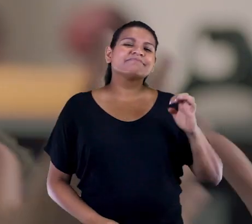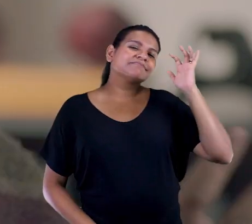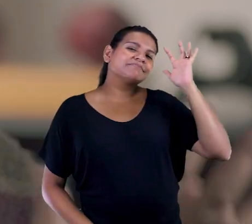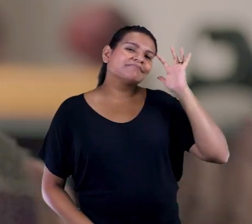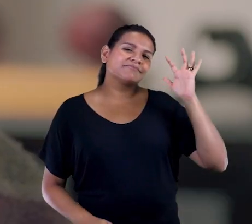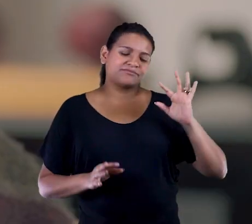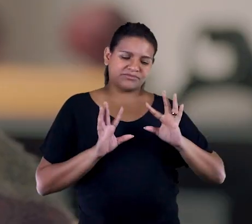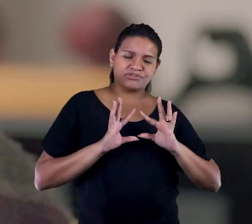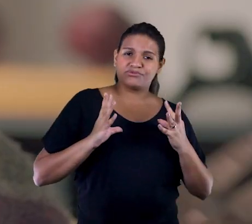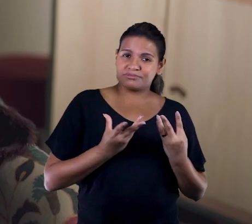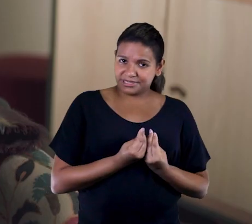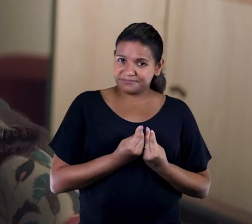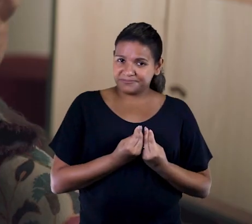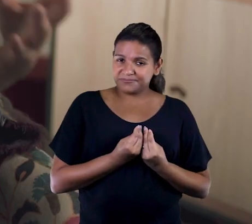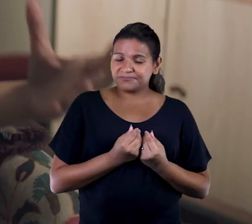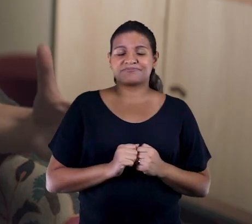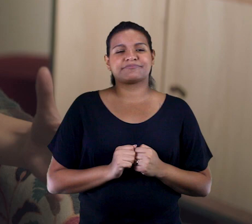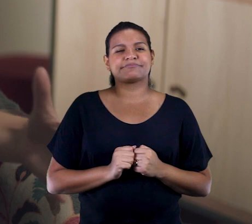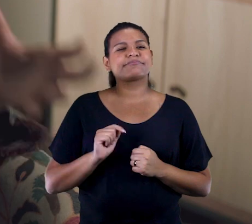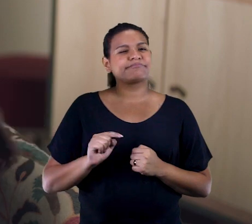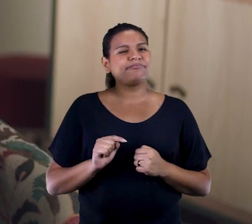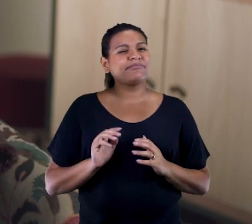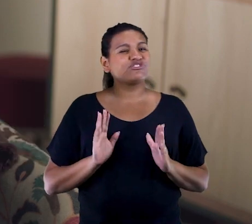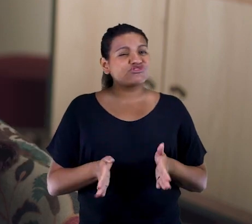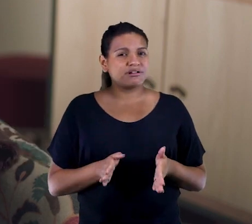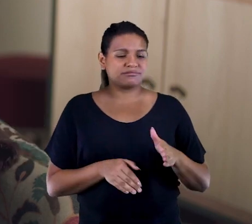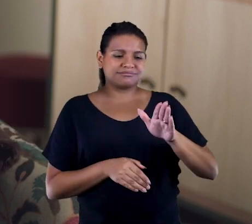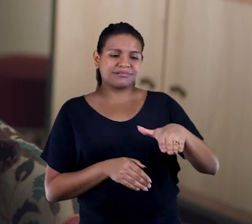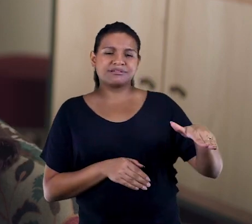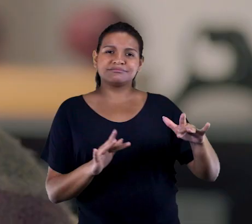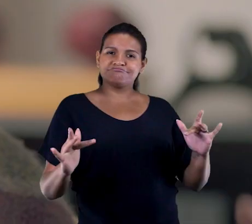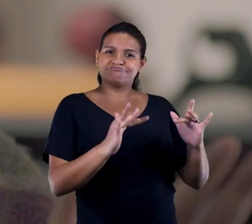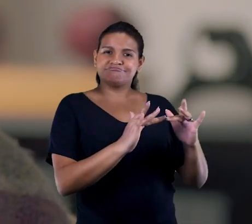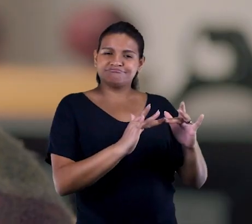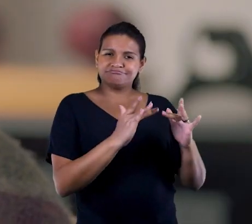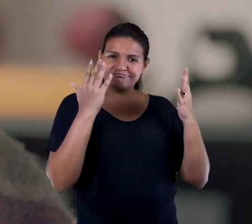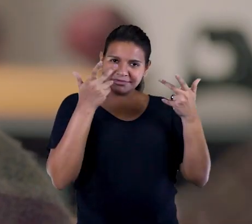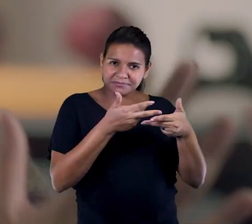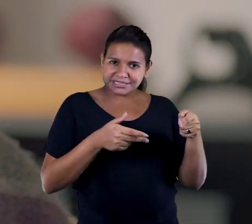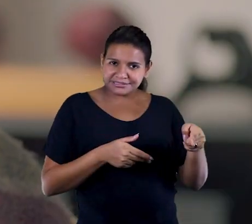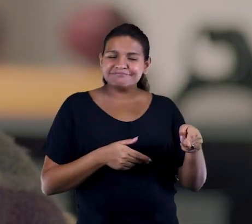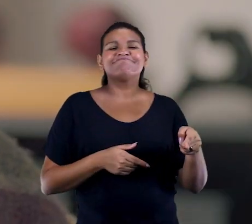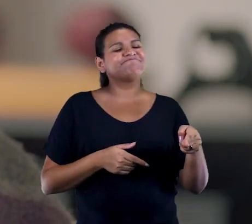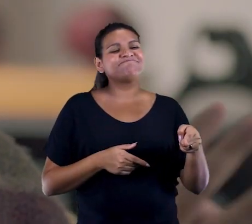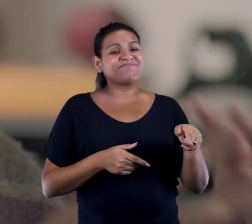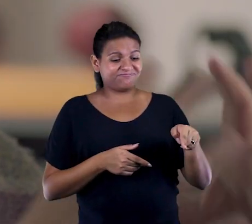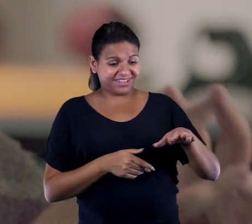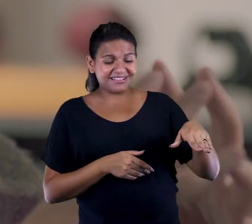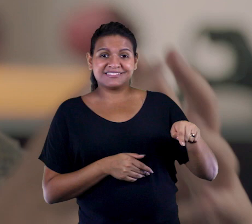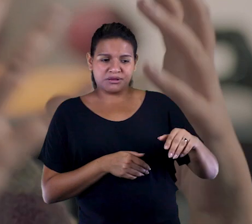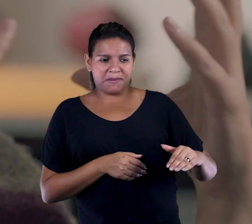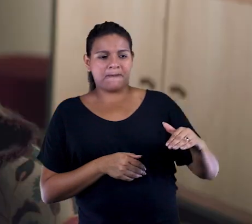e dessa família, desde o início, coloca as crianças em contato com os animais, a gente está criando um ser humano com